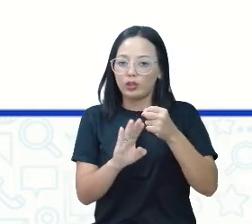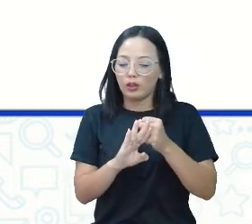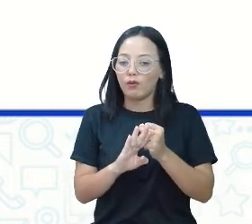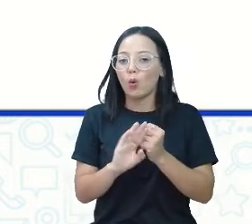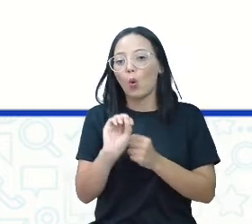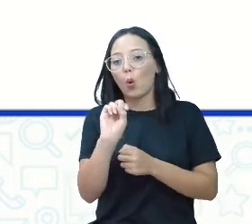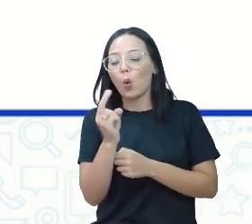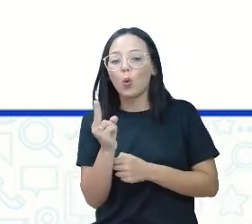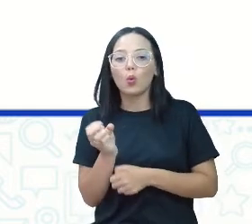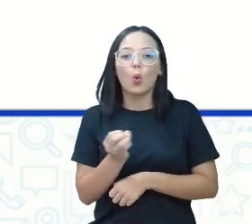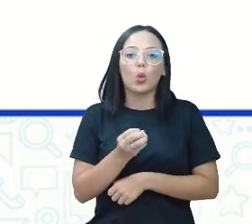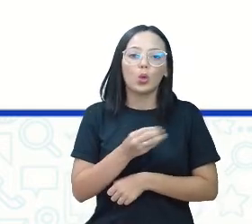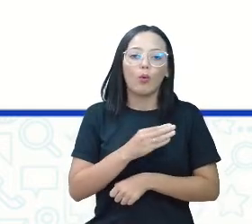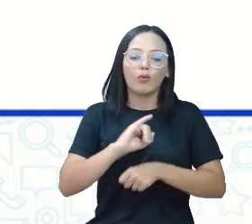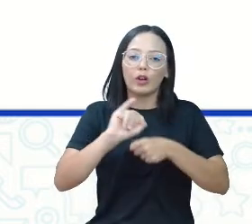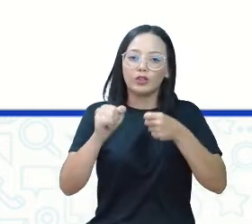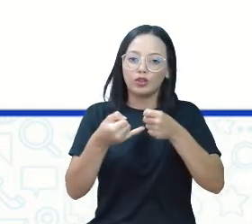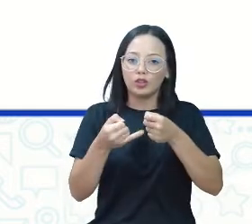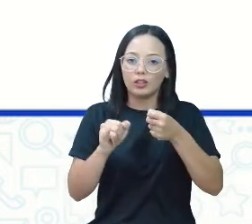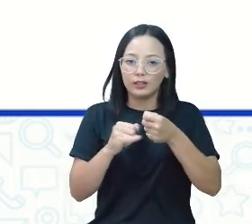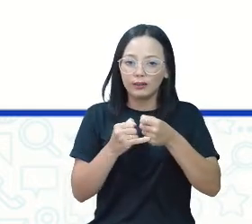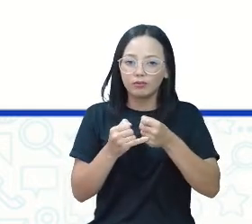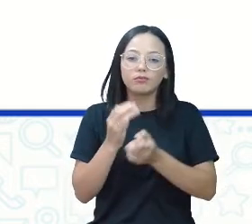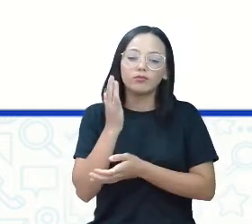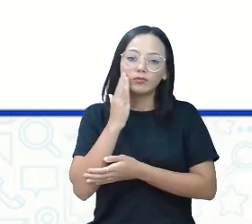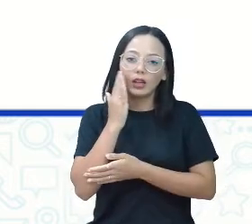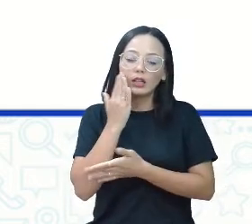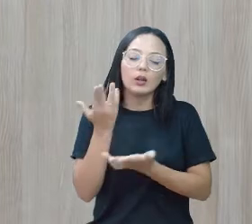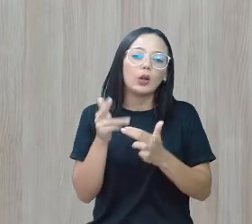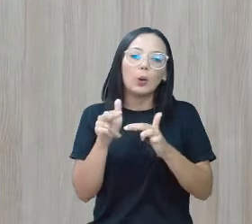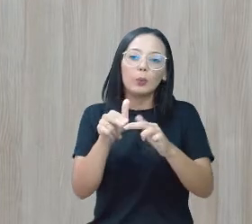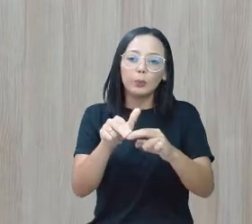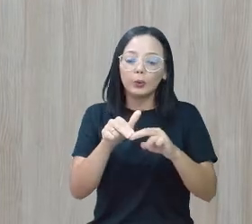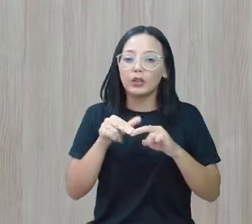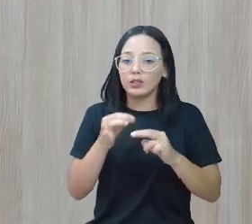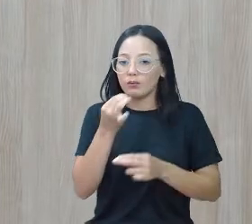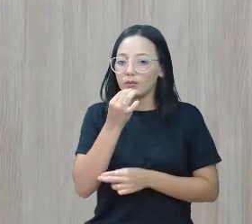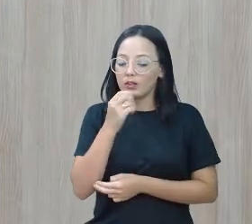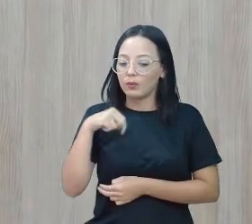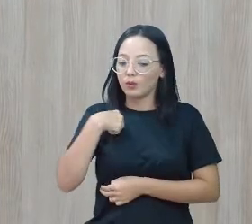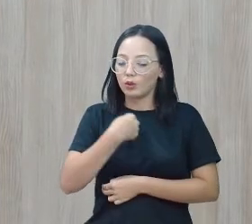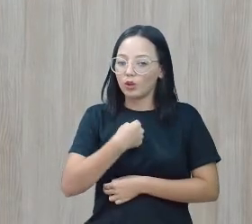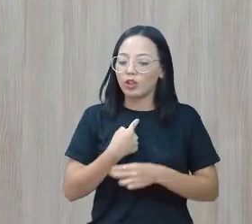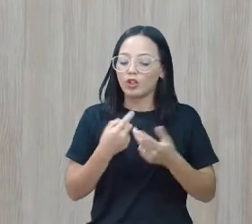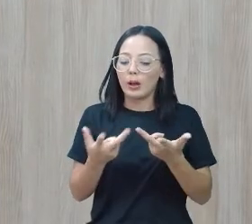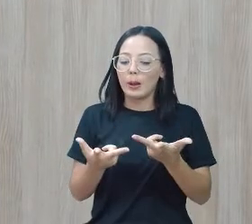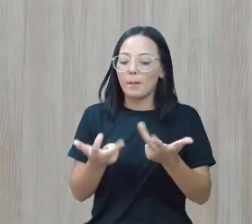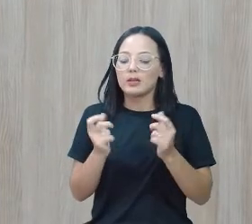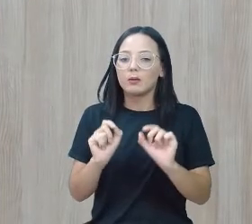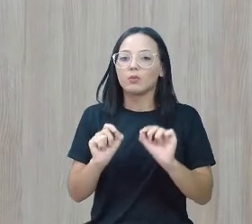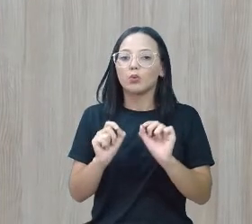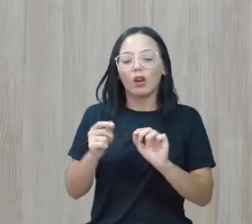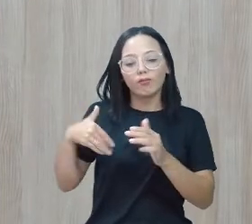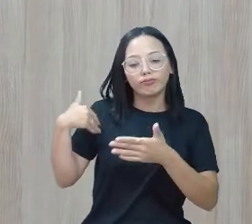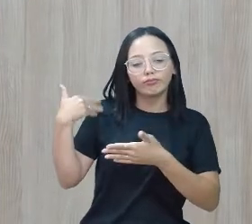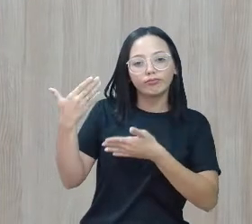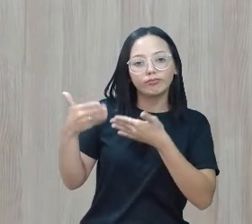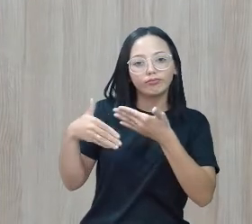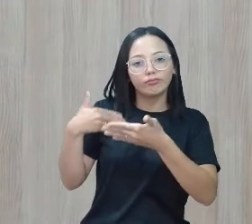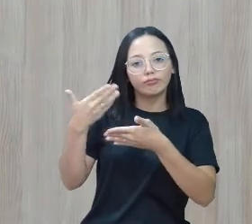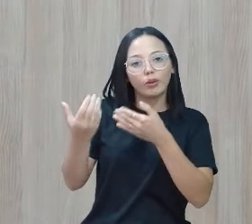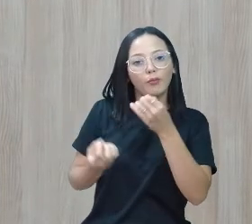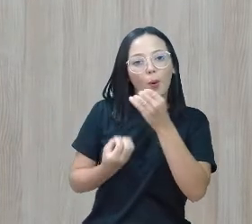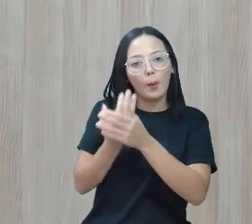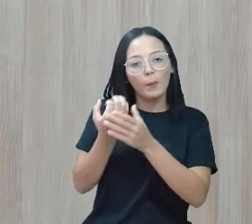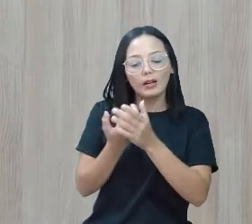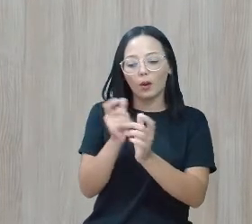ou a um novo adjetivo. Então, nós percebemos que esse processo de